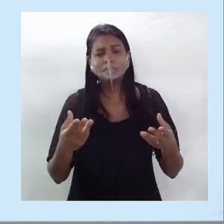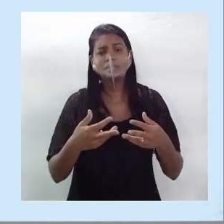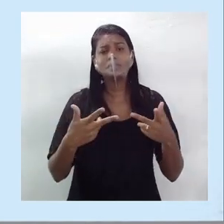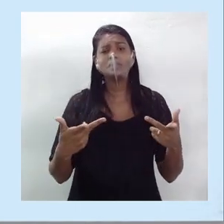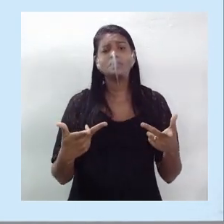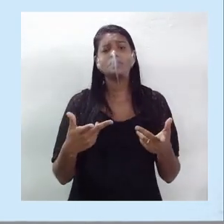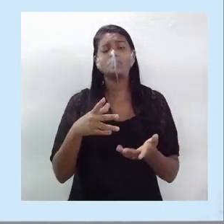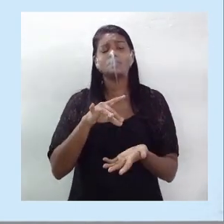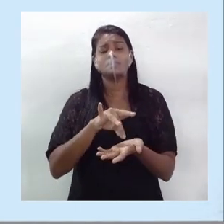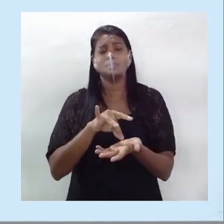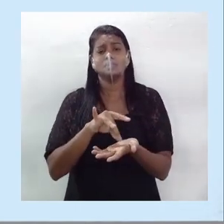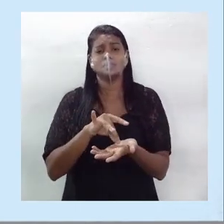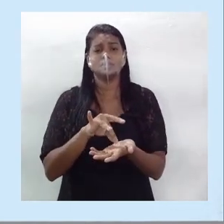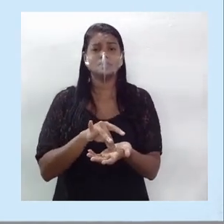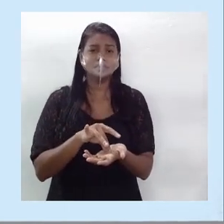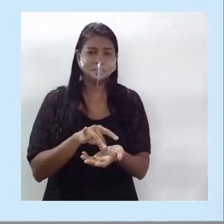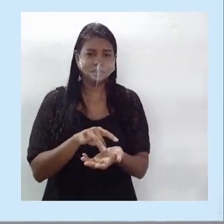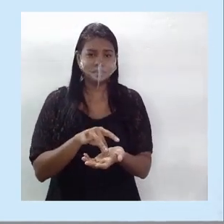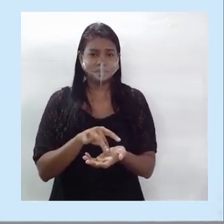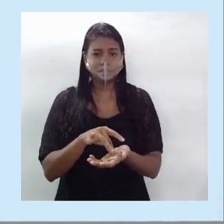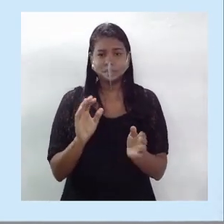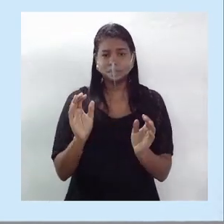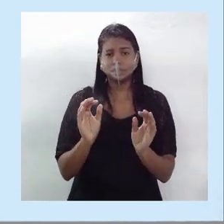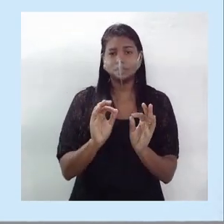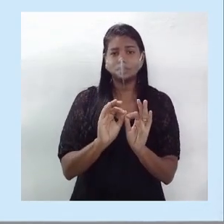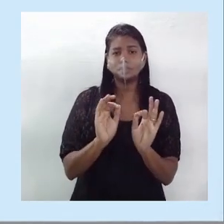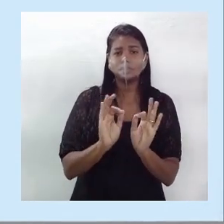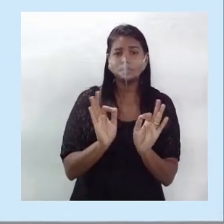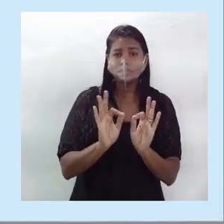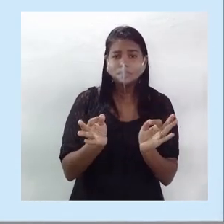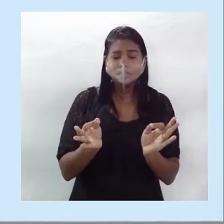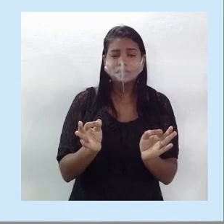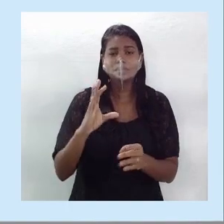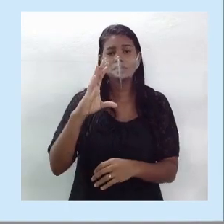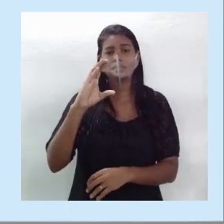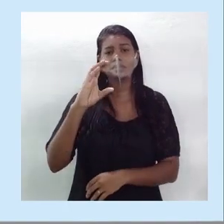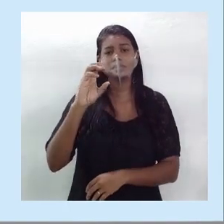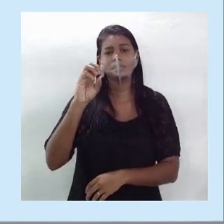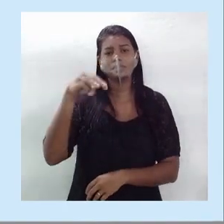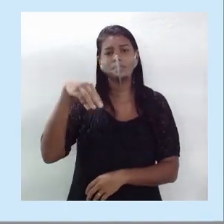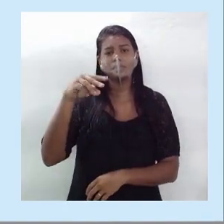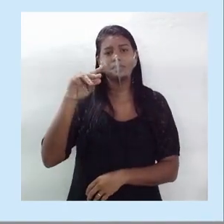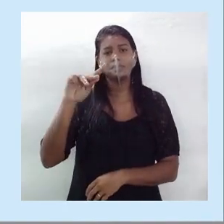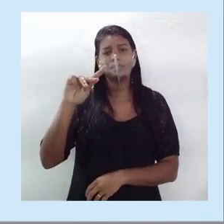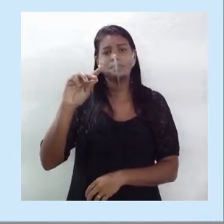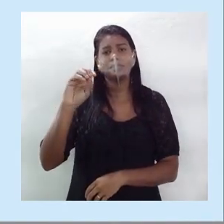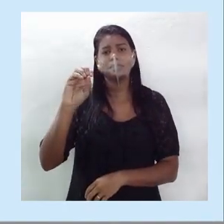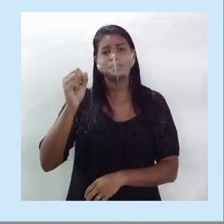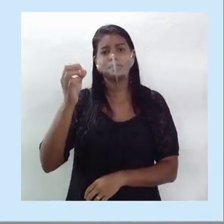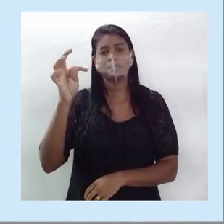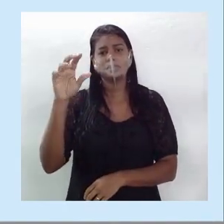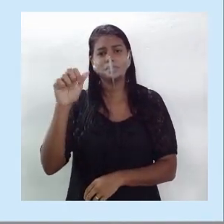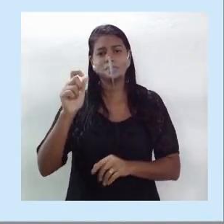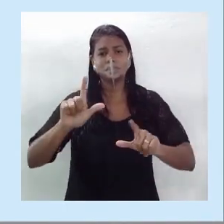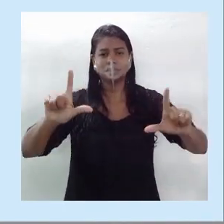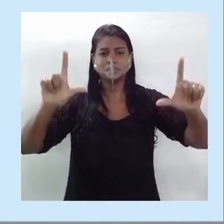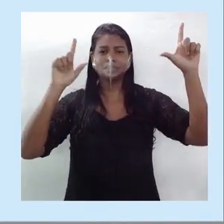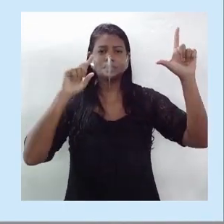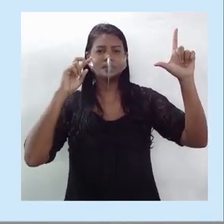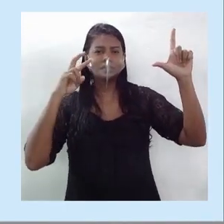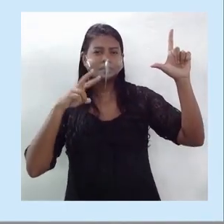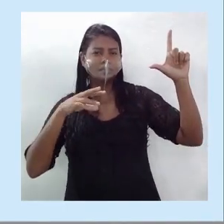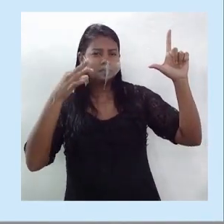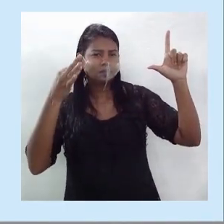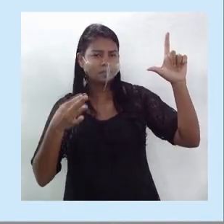na realidade, o que são simples e composta. Então, bora lá para a telinha para a gente ver